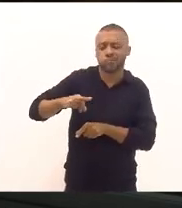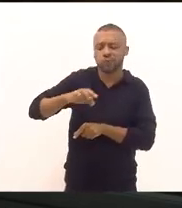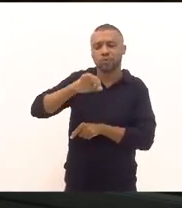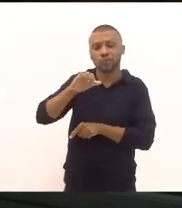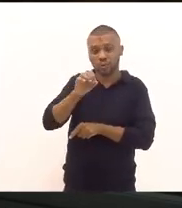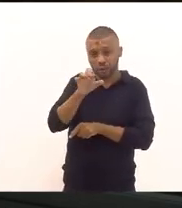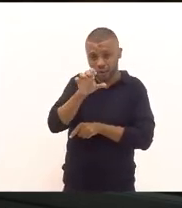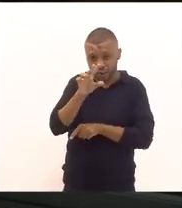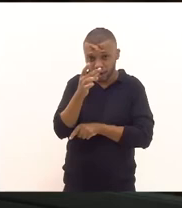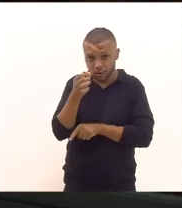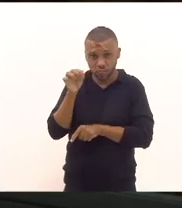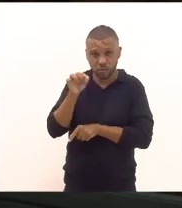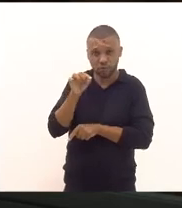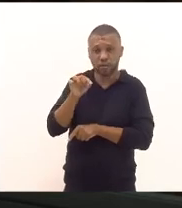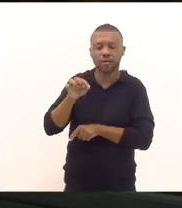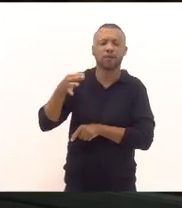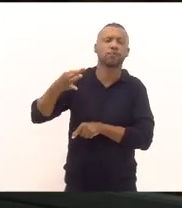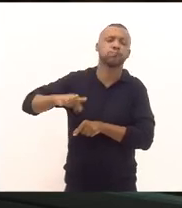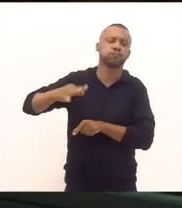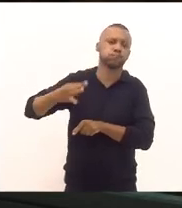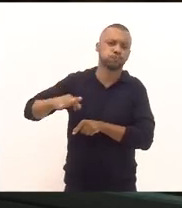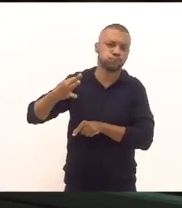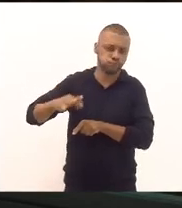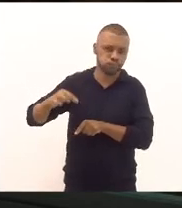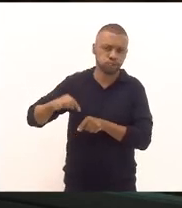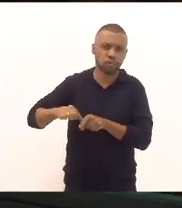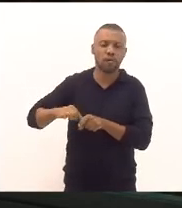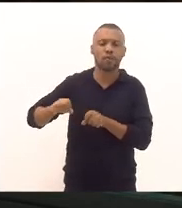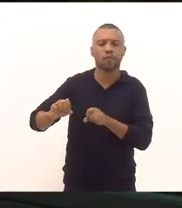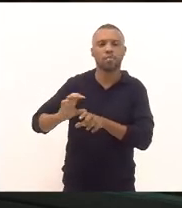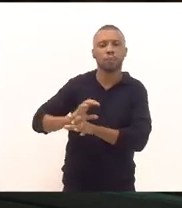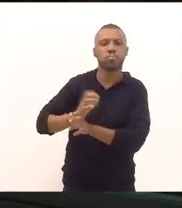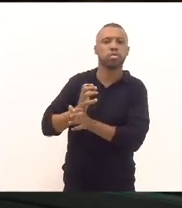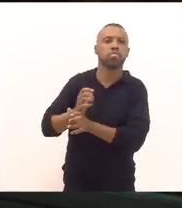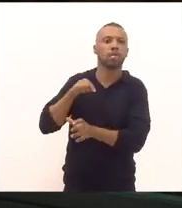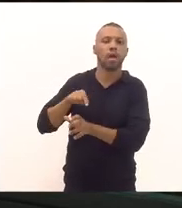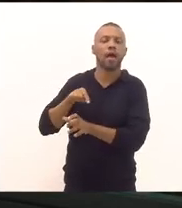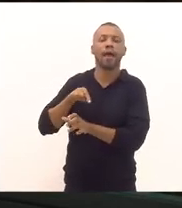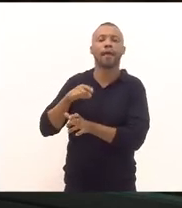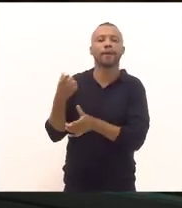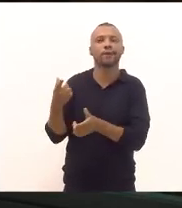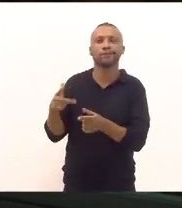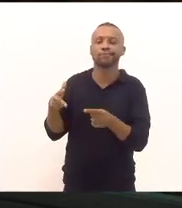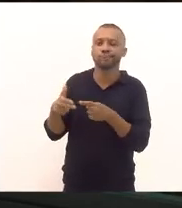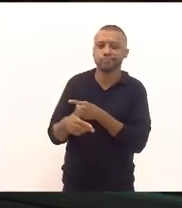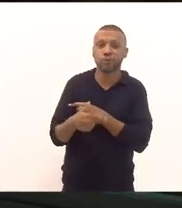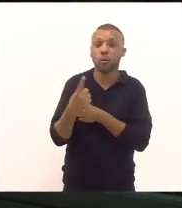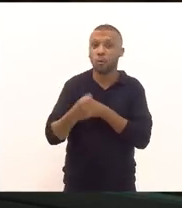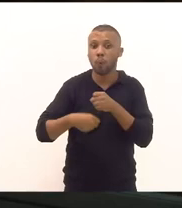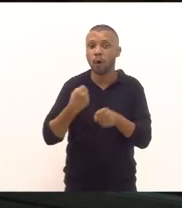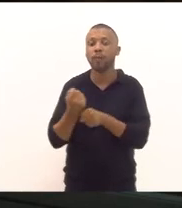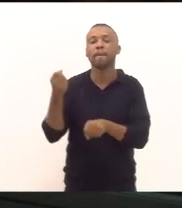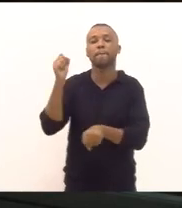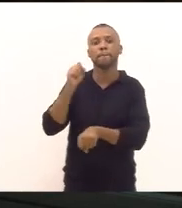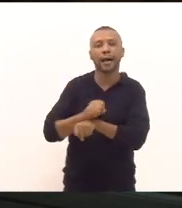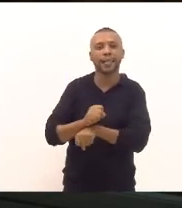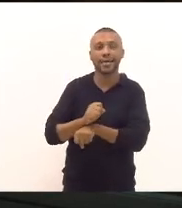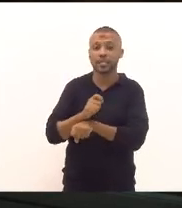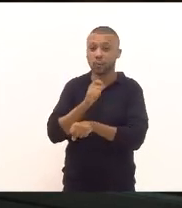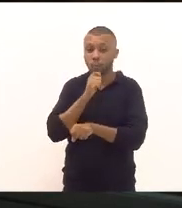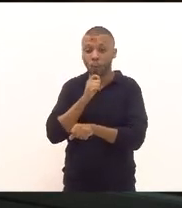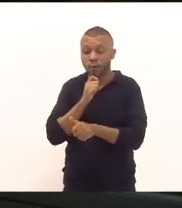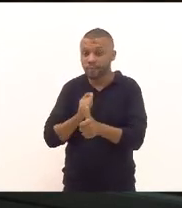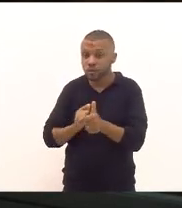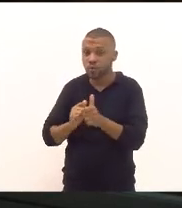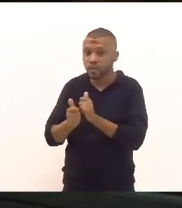joelho o que me impossibilitou de a ficar quase um ano sem jogar